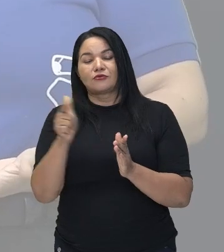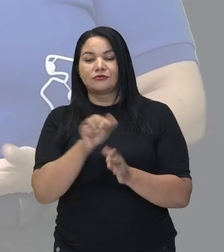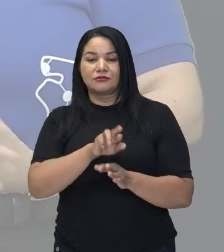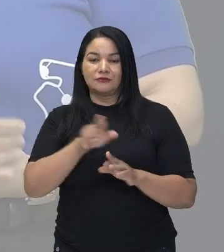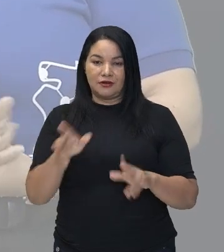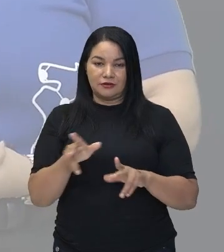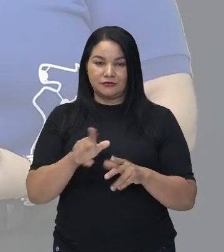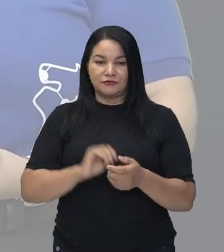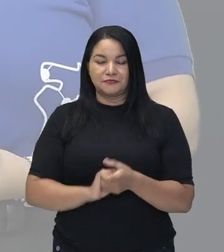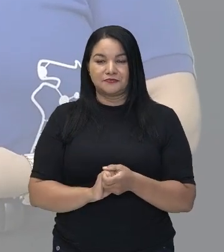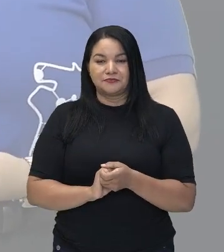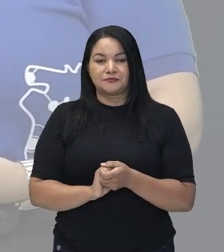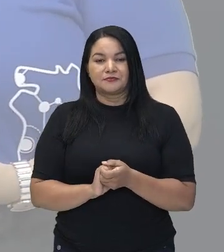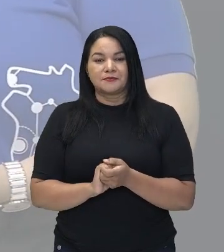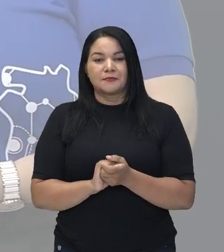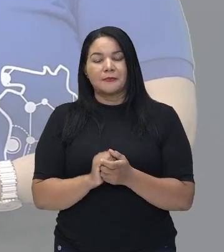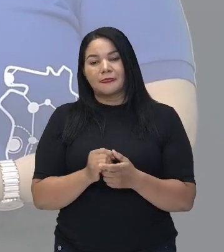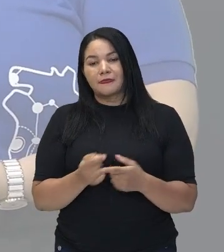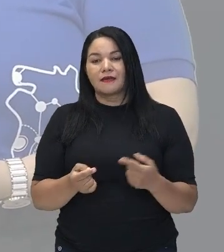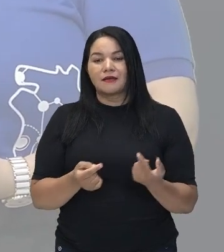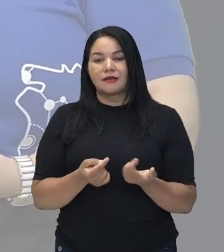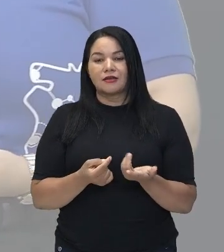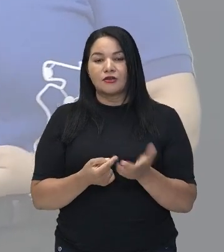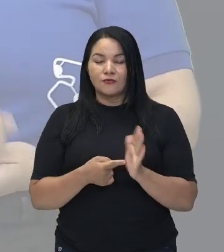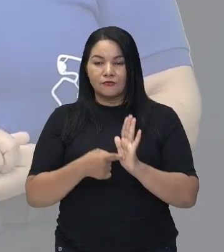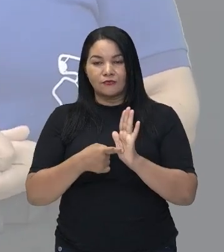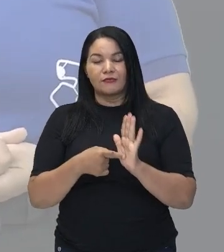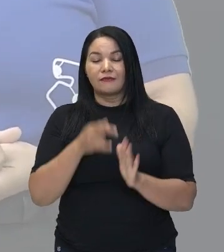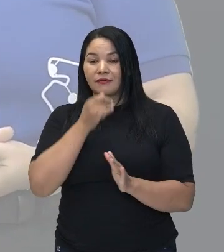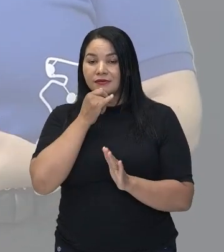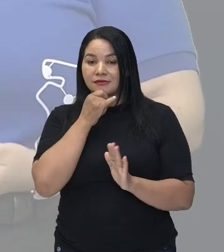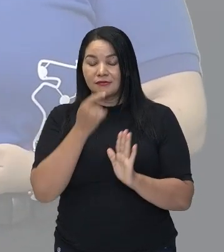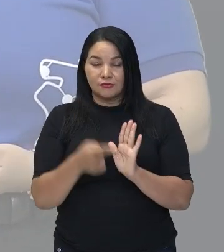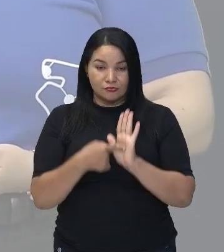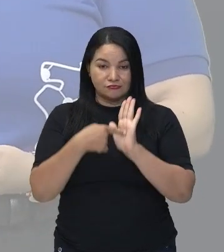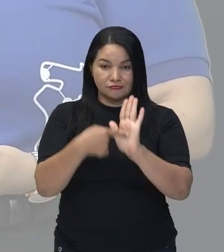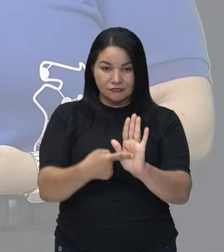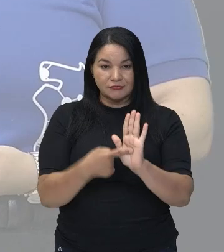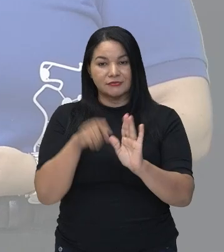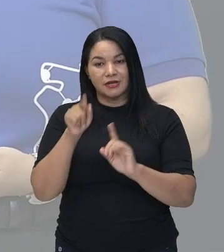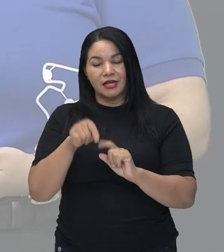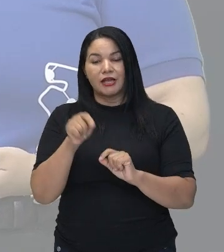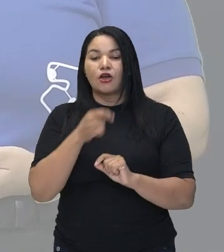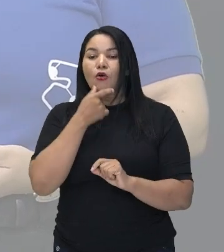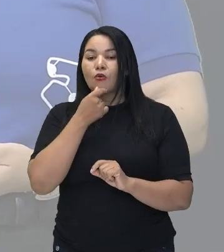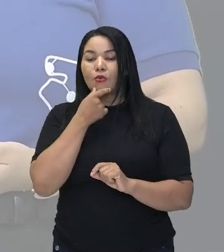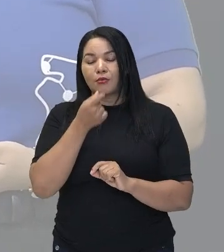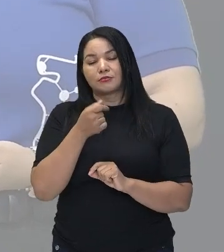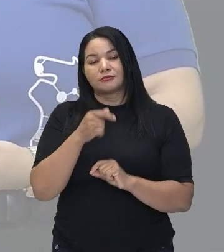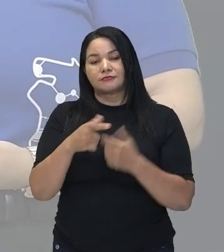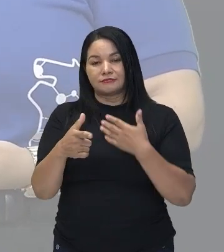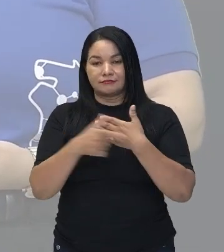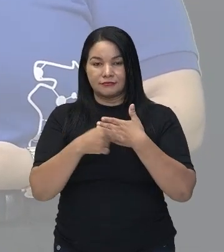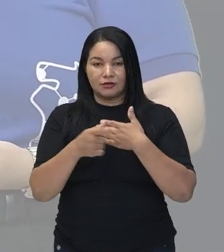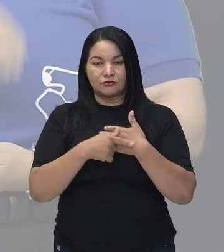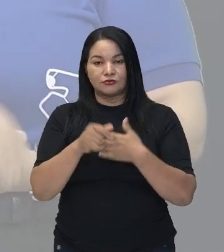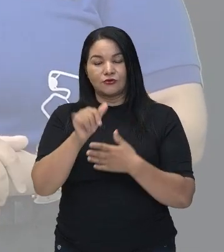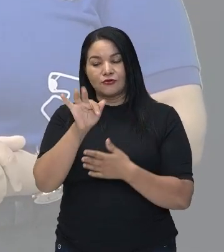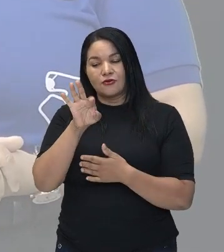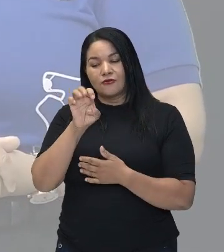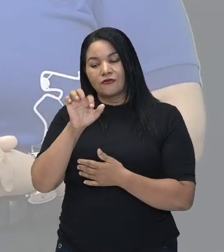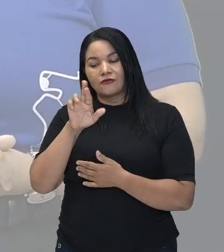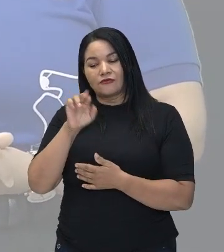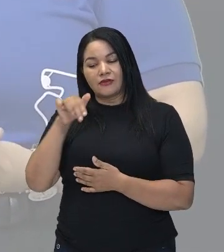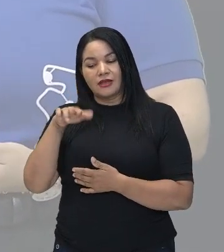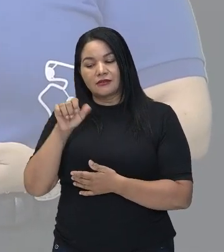fictícias. Um exemplo marcante da heteronímia é Fernando Pessoa, que criou não apenas nomes para